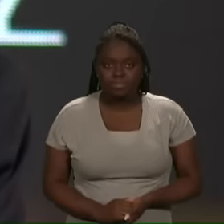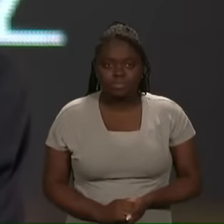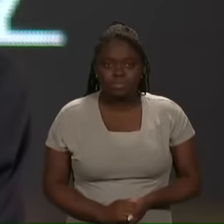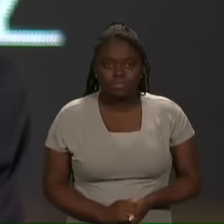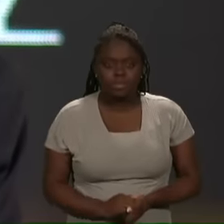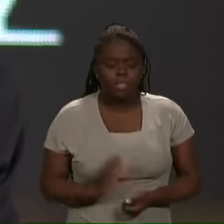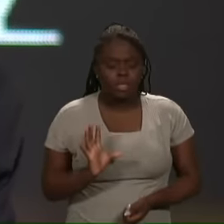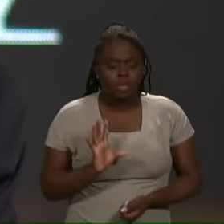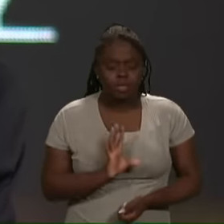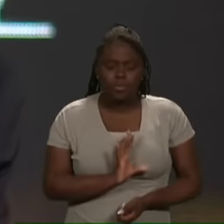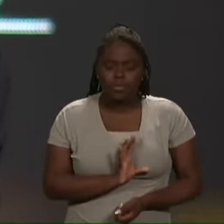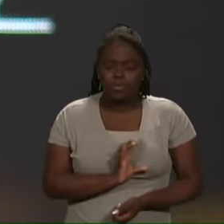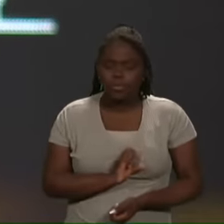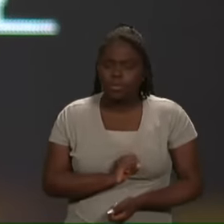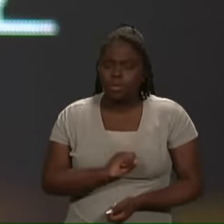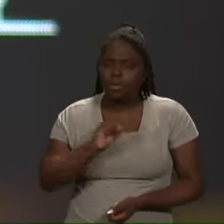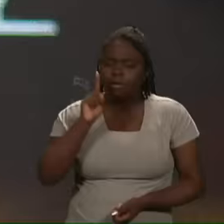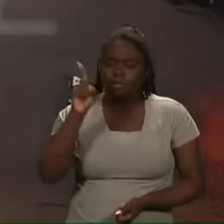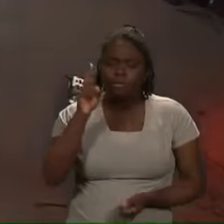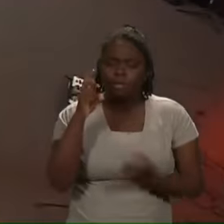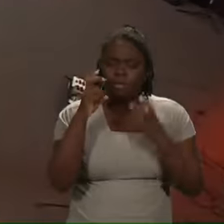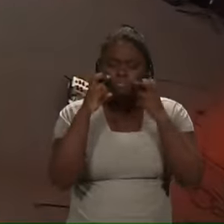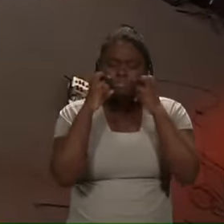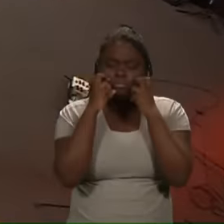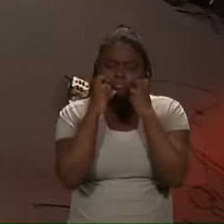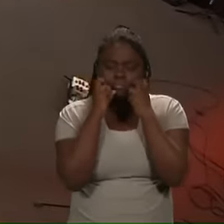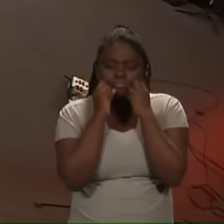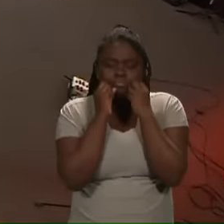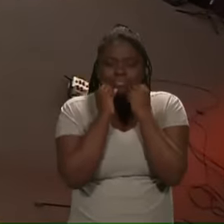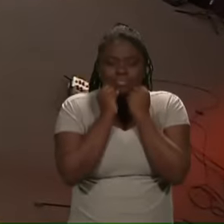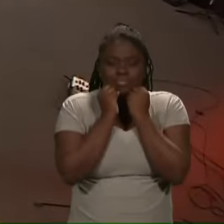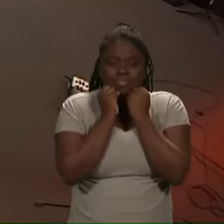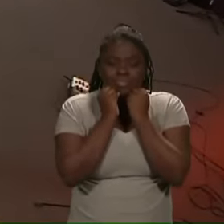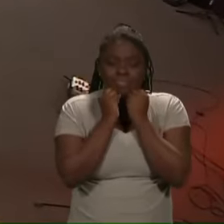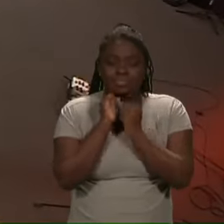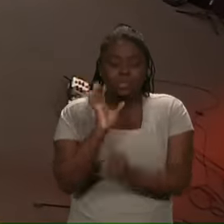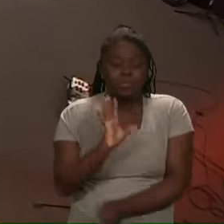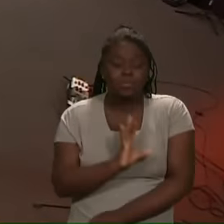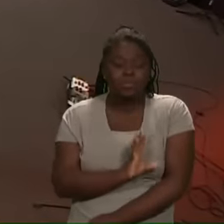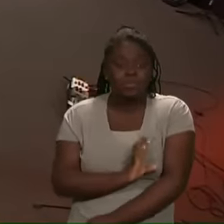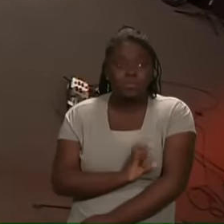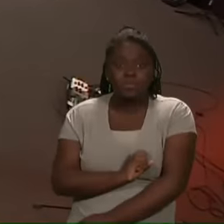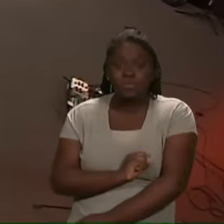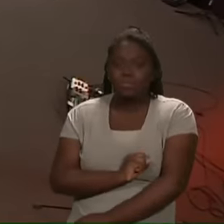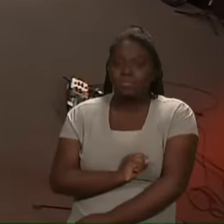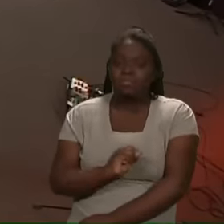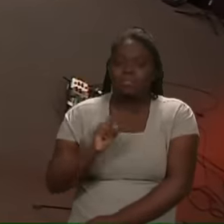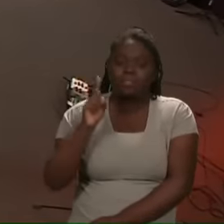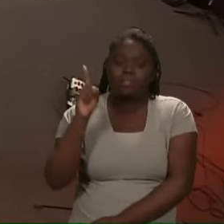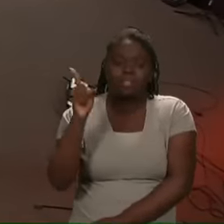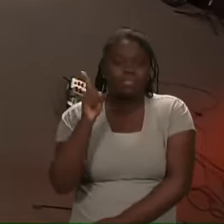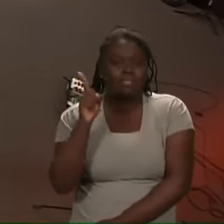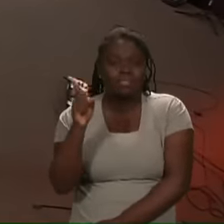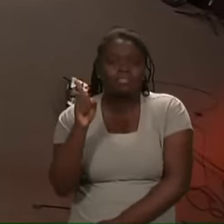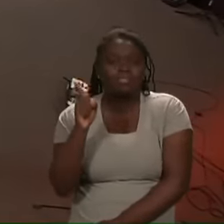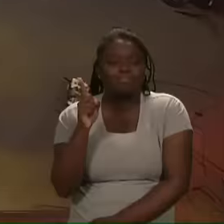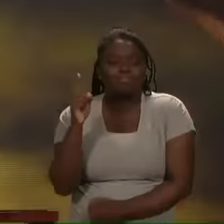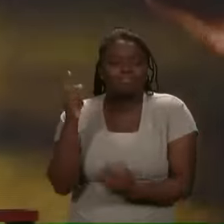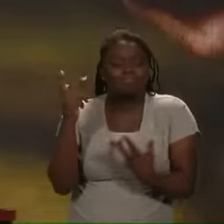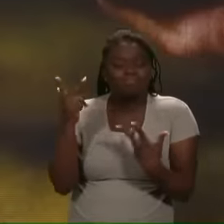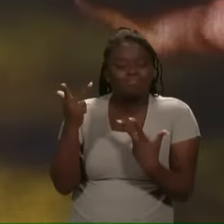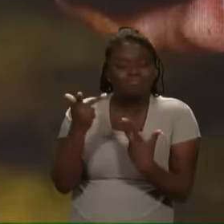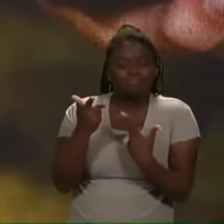E o amor dele nos constrange. O amor dele é que nos